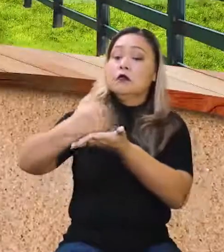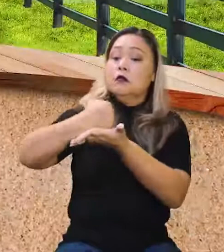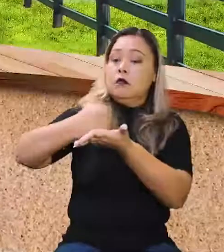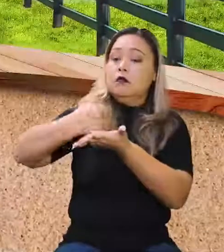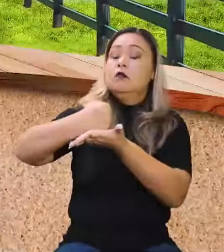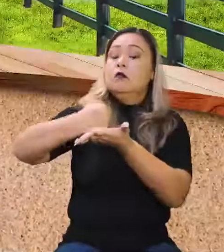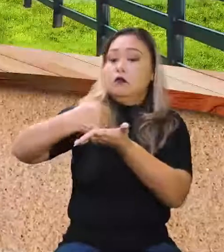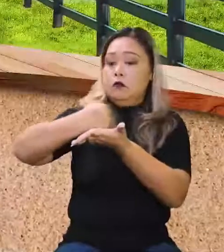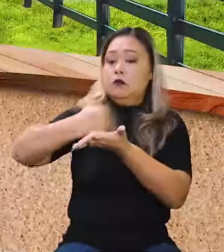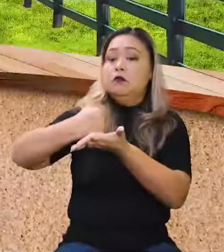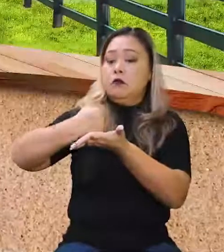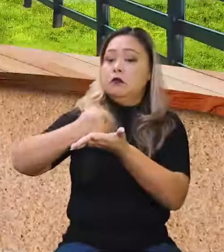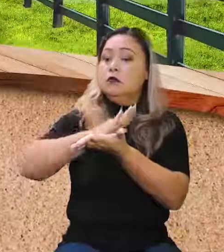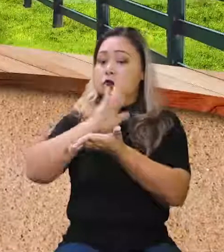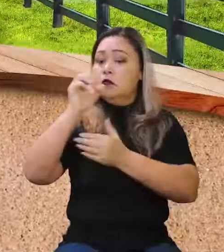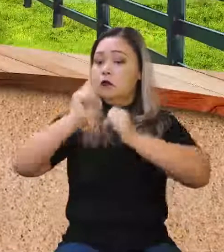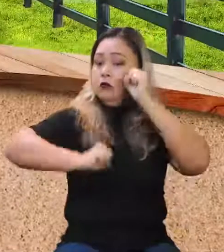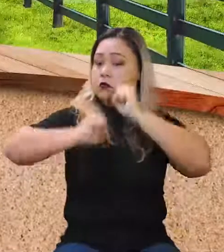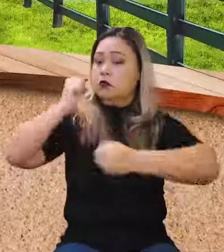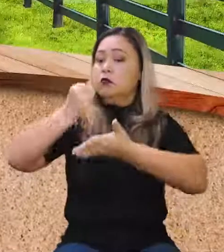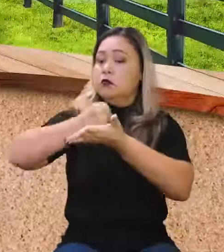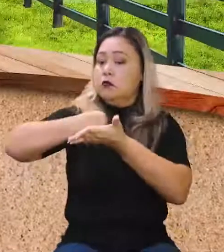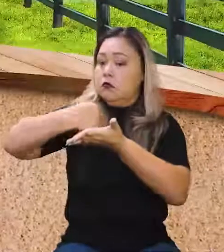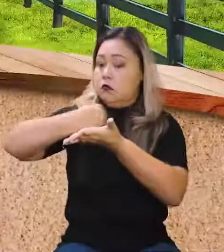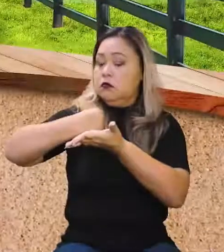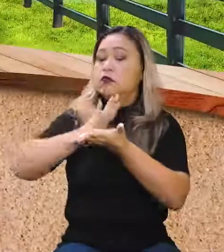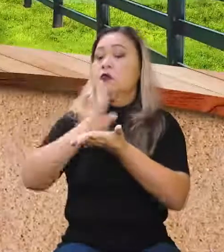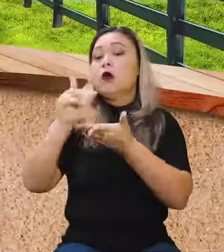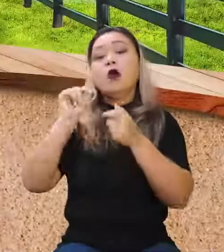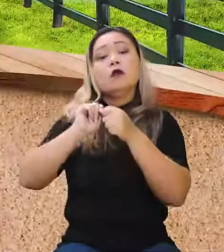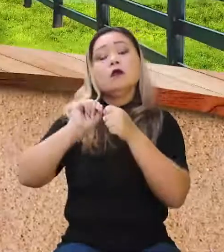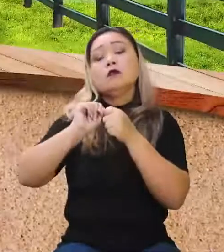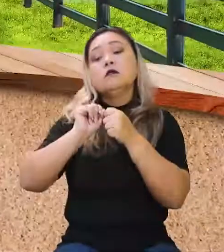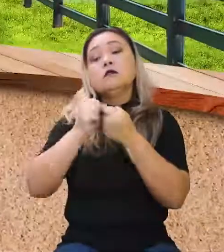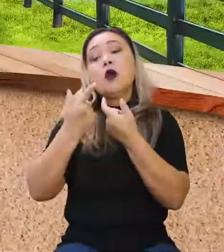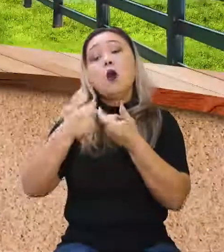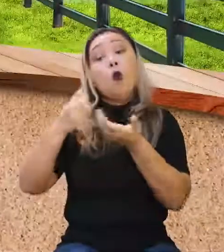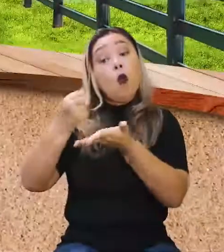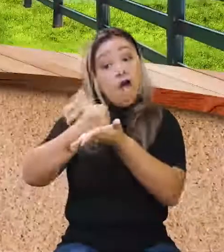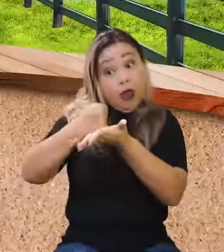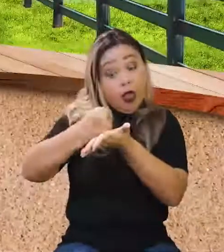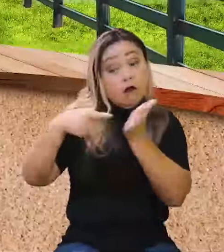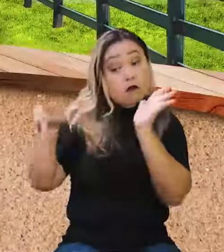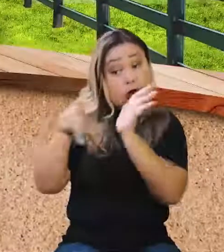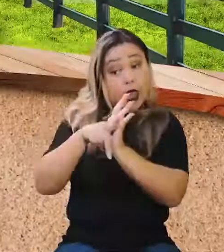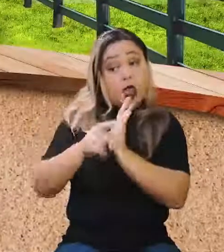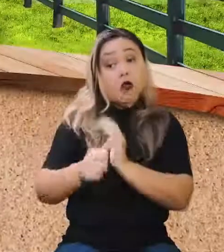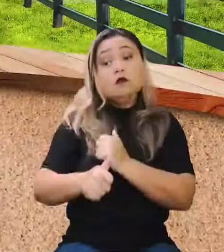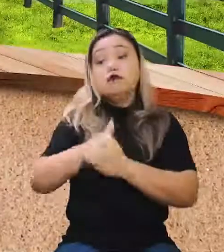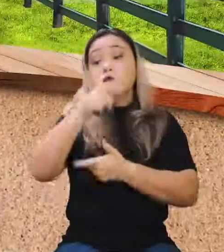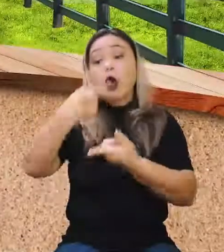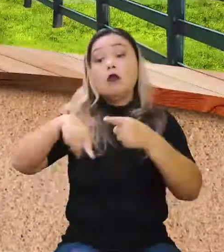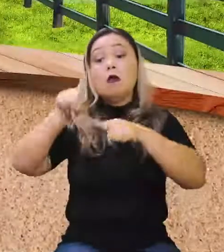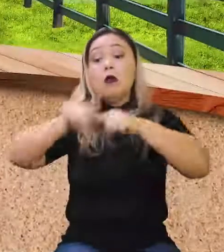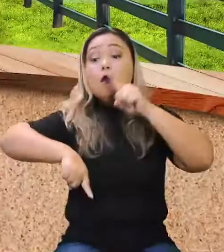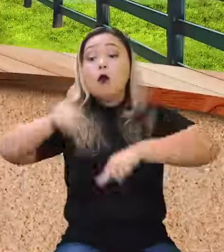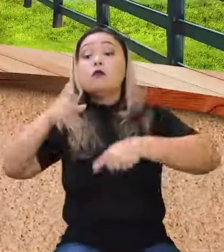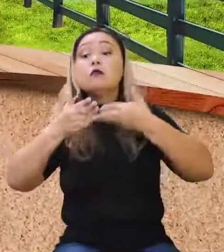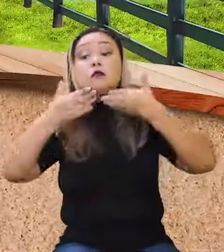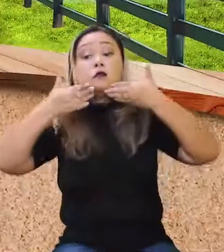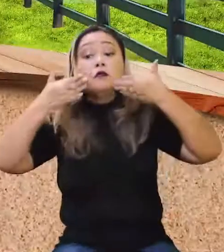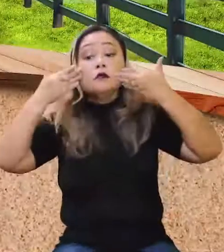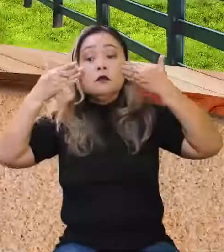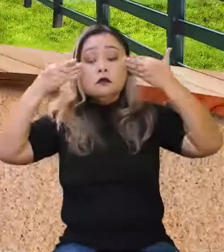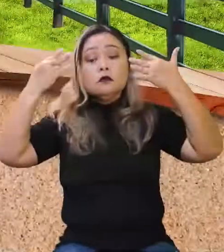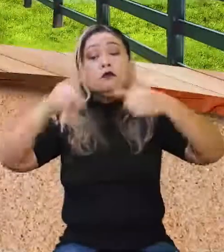farmácia, né? As indústrias de farmácia, que aí vão fazer tanto para remédio, como também para cosméticos, que